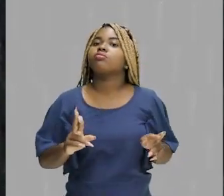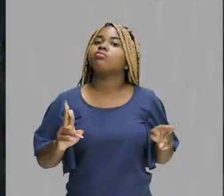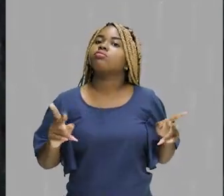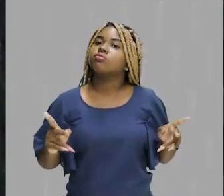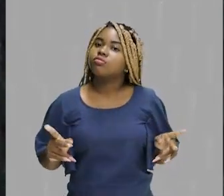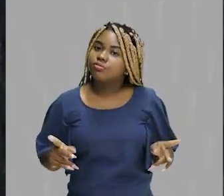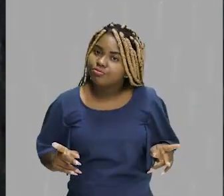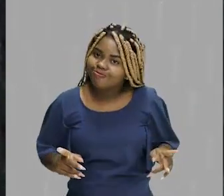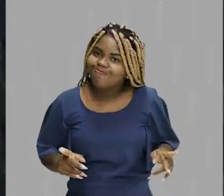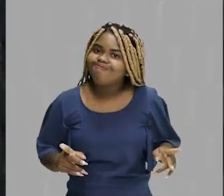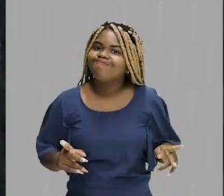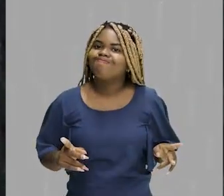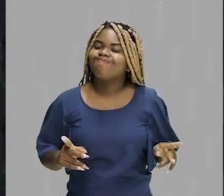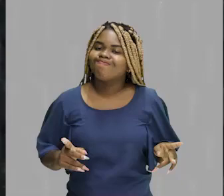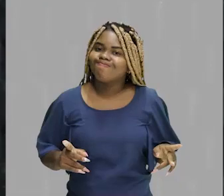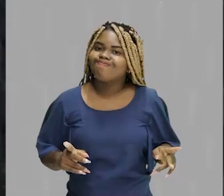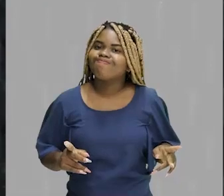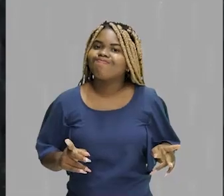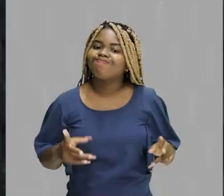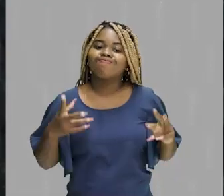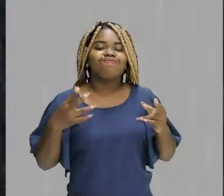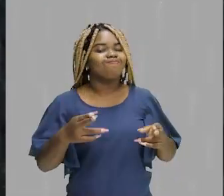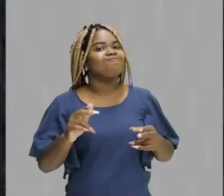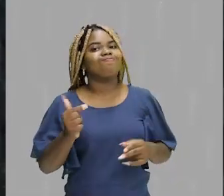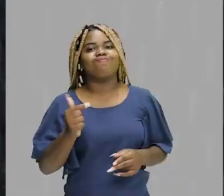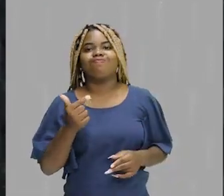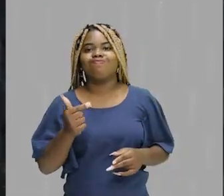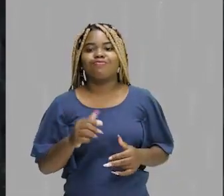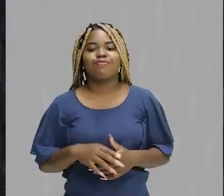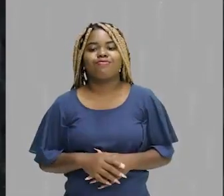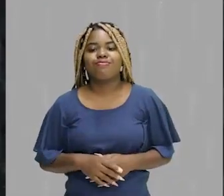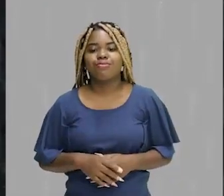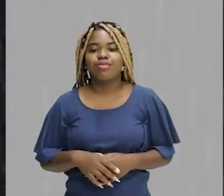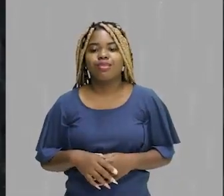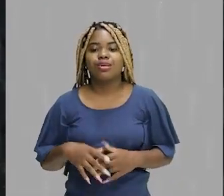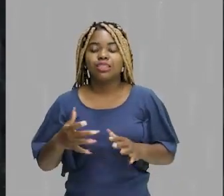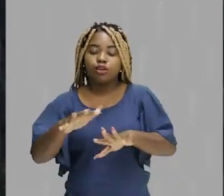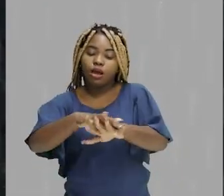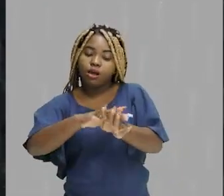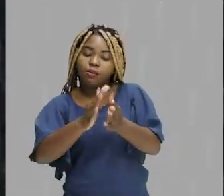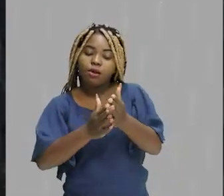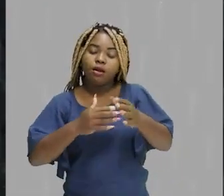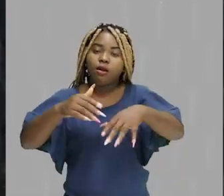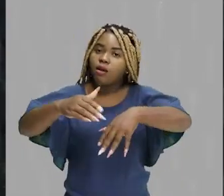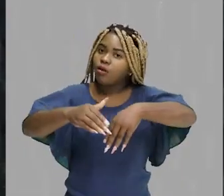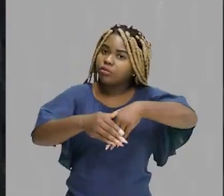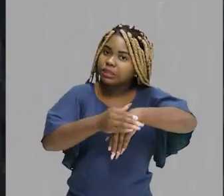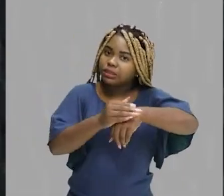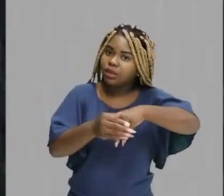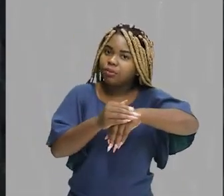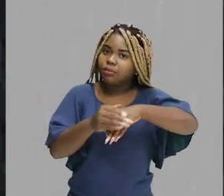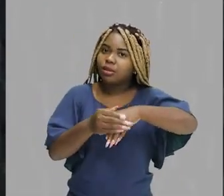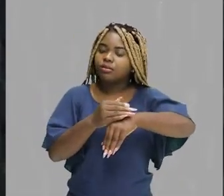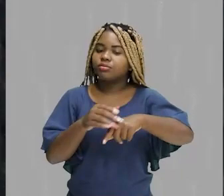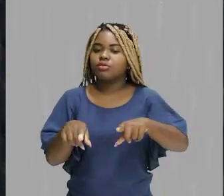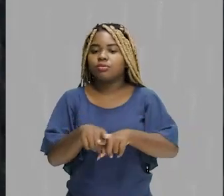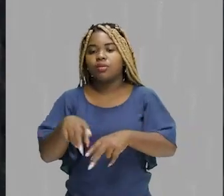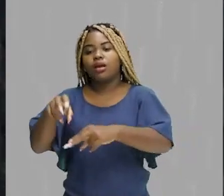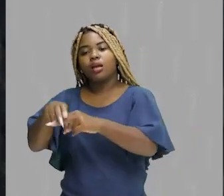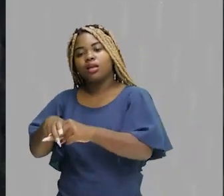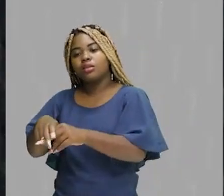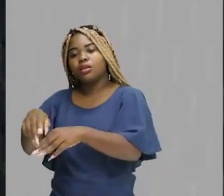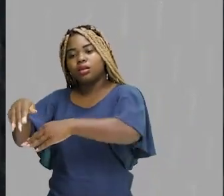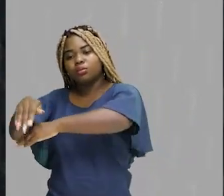ter lados iguais. Então, a mão, o sapato, essa cadeira com braço,